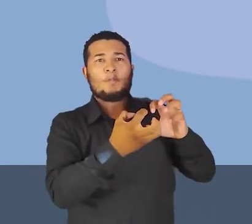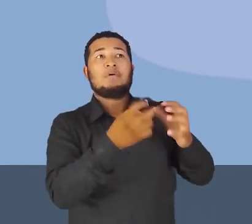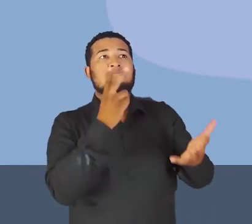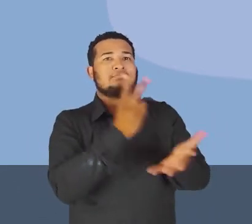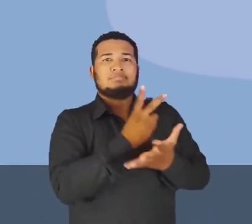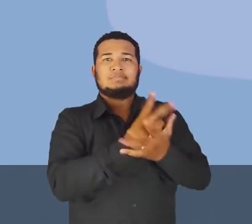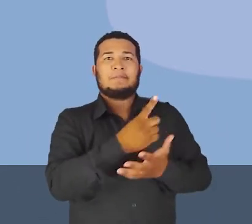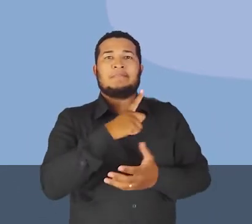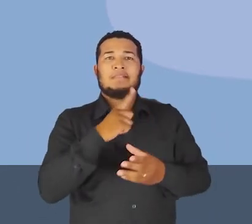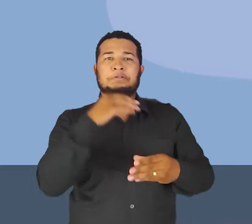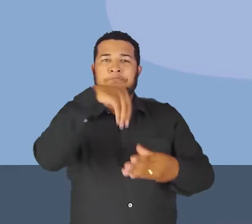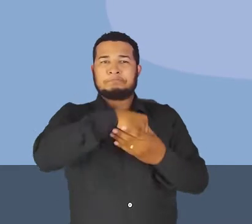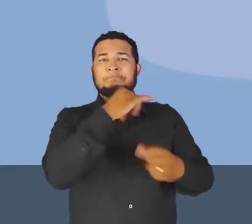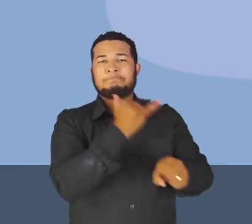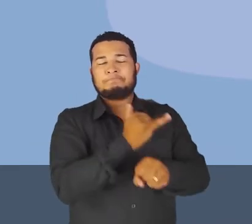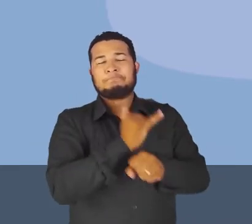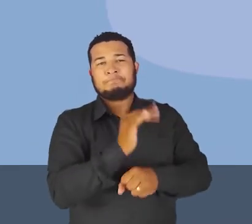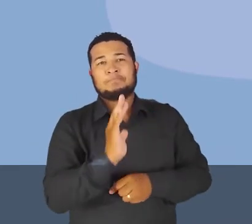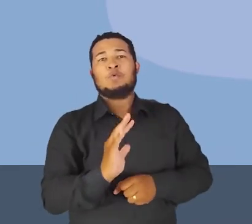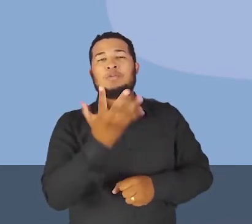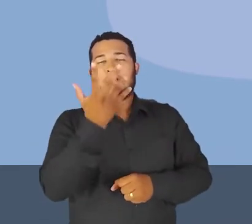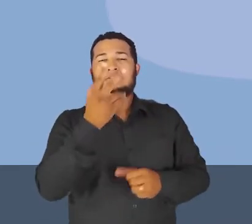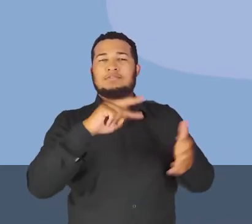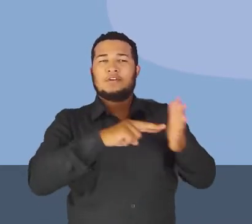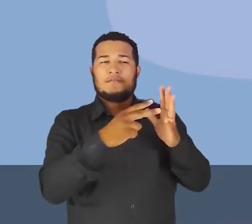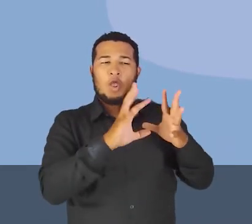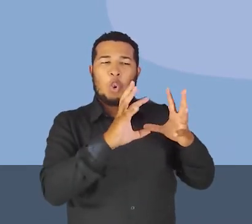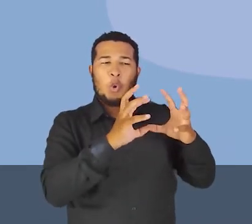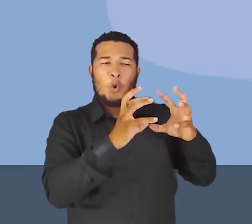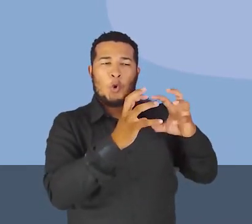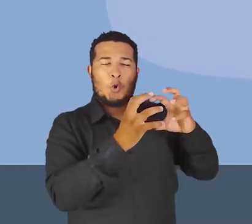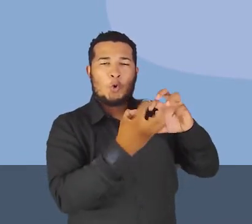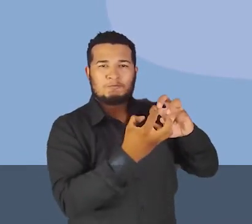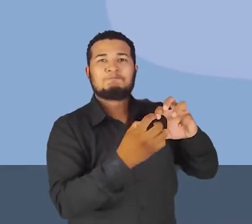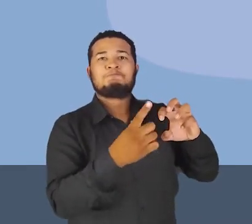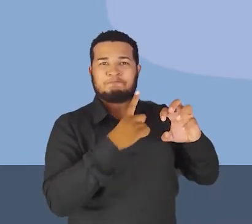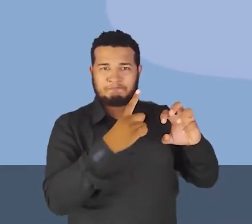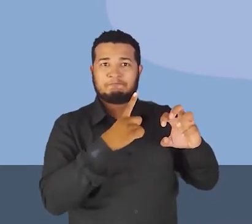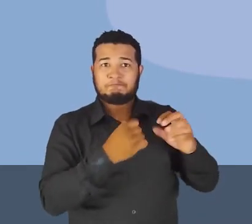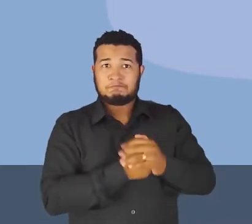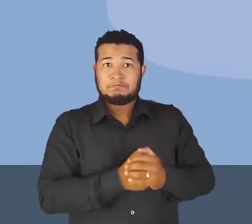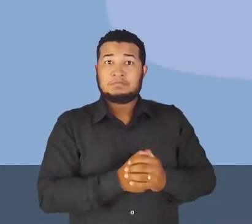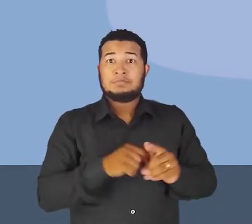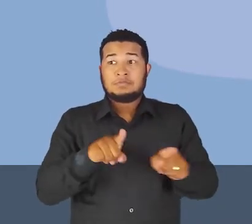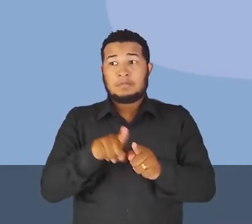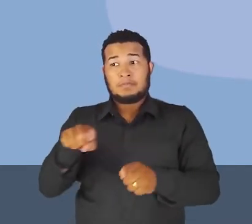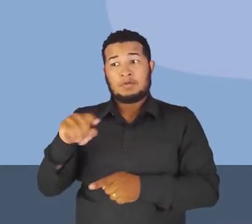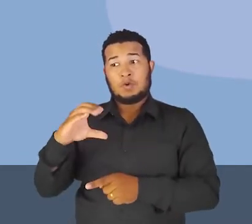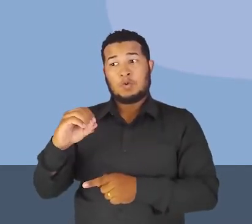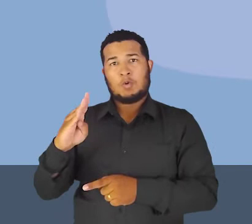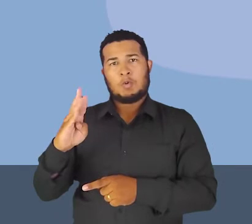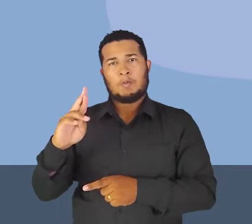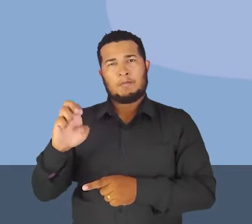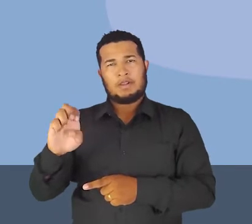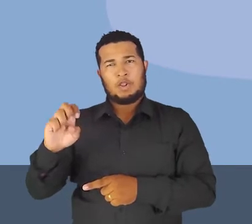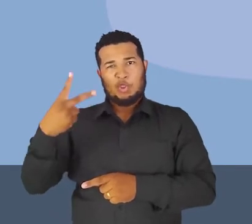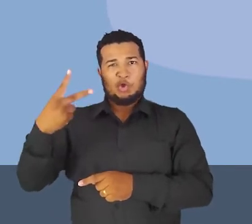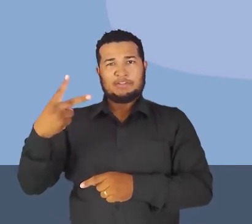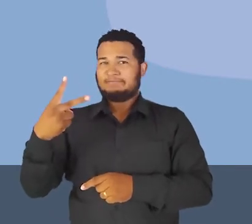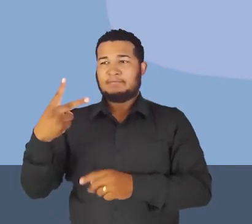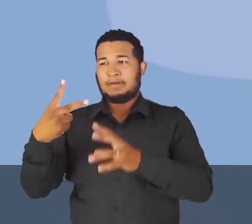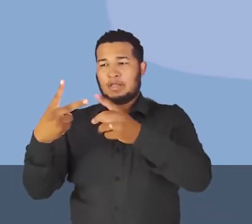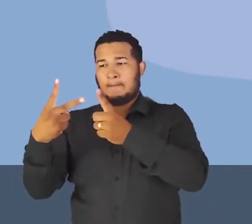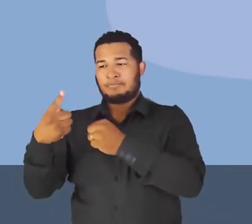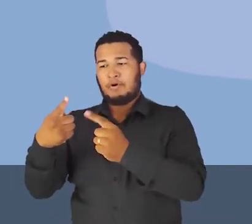vai provocar isso no metal, né, uma corrosão na barra metálica, e eu tenho o cobre 2 indo a cobre 0,